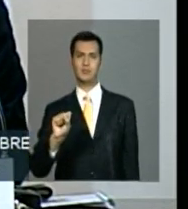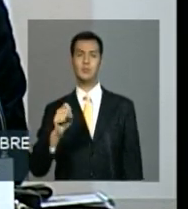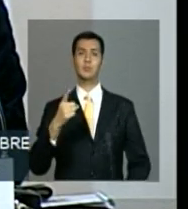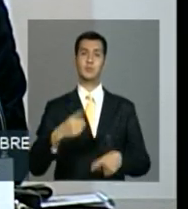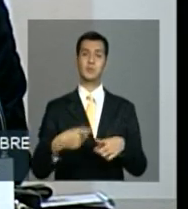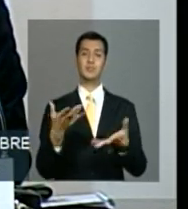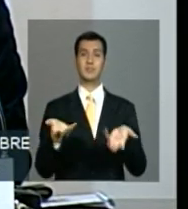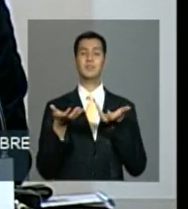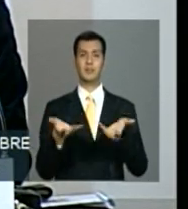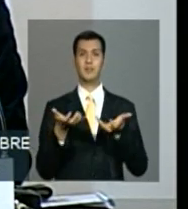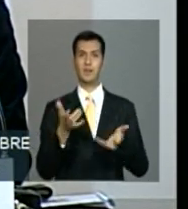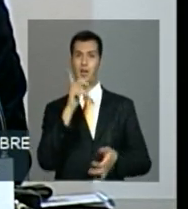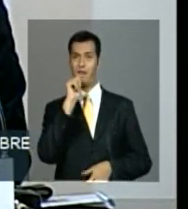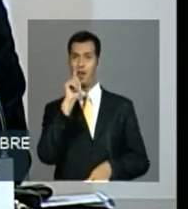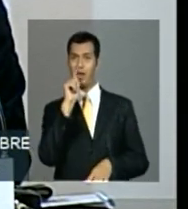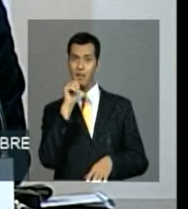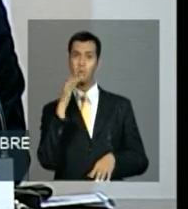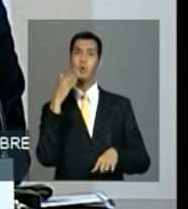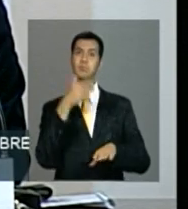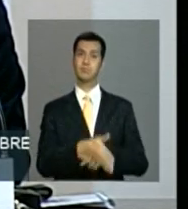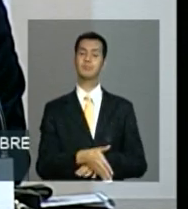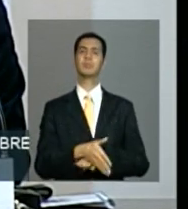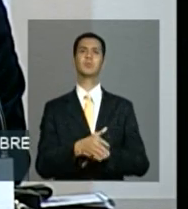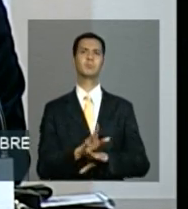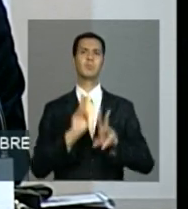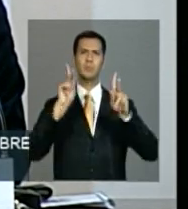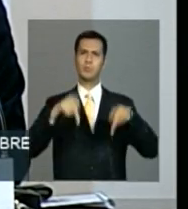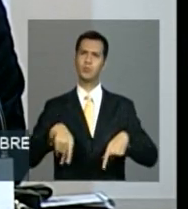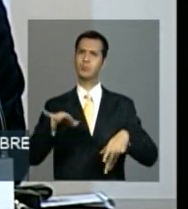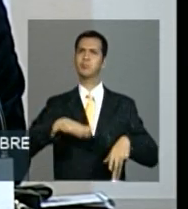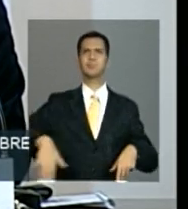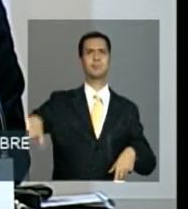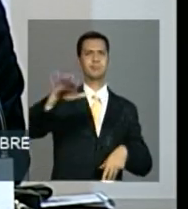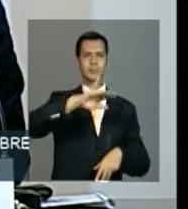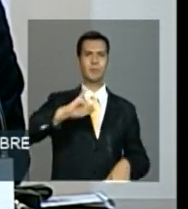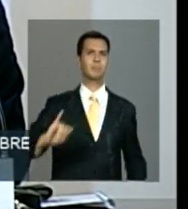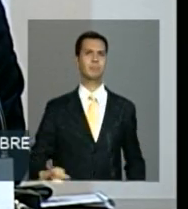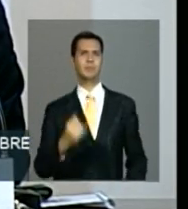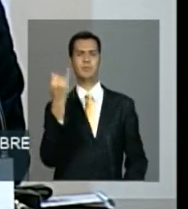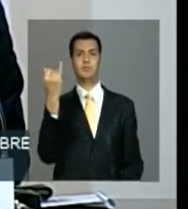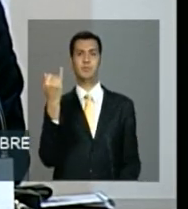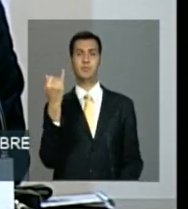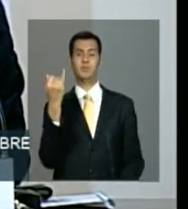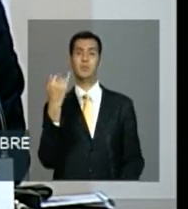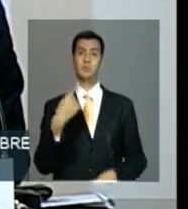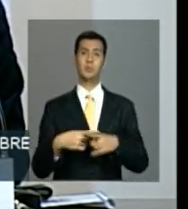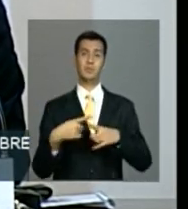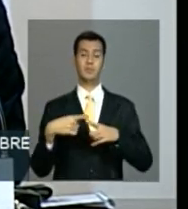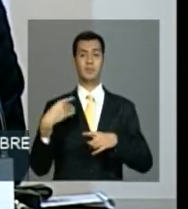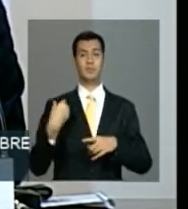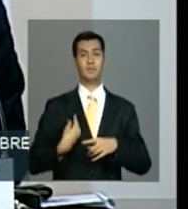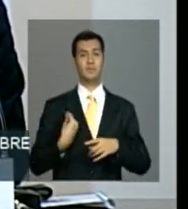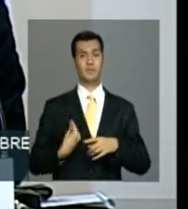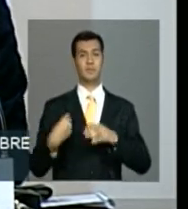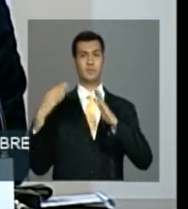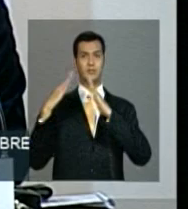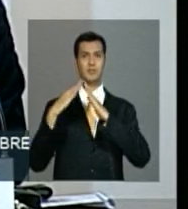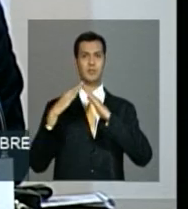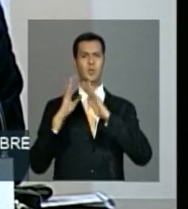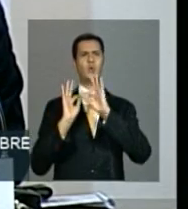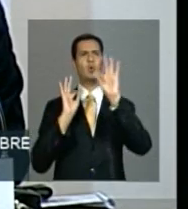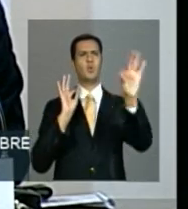universalizar o acesso à água das populações que vivem em em áreas dispersas do